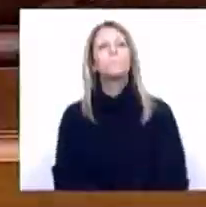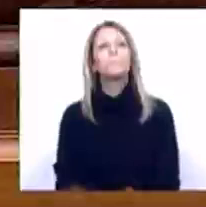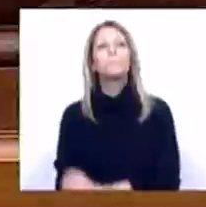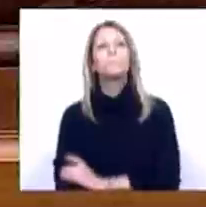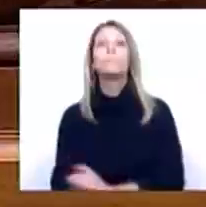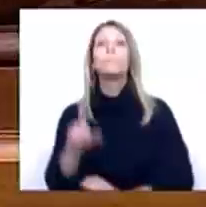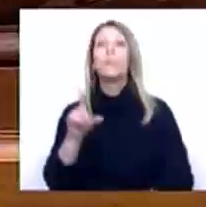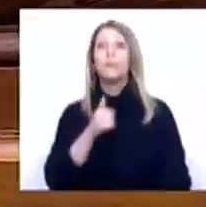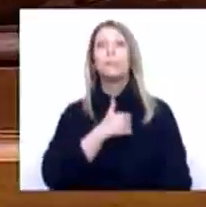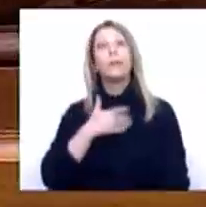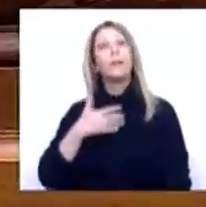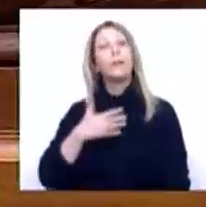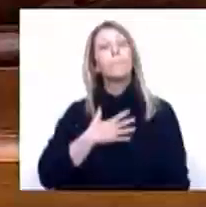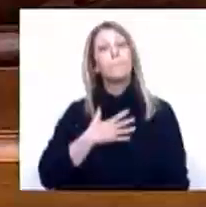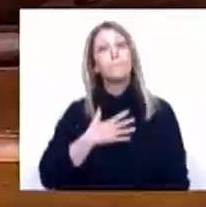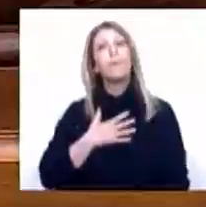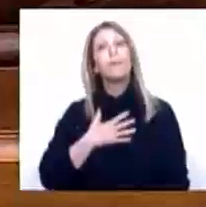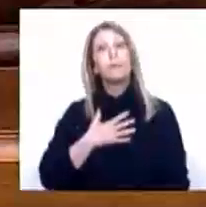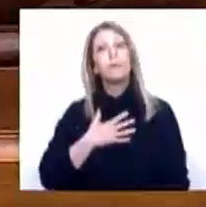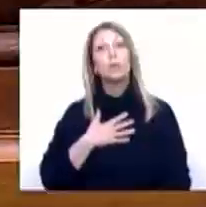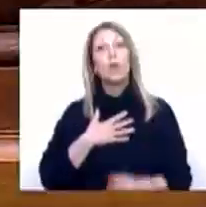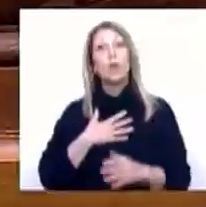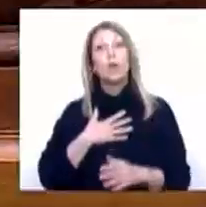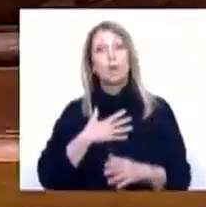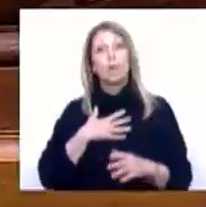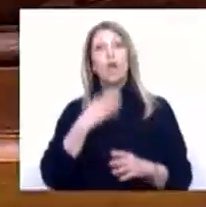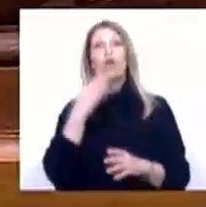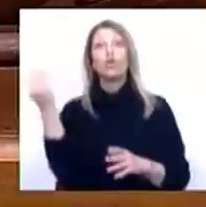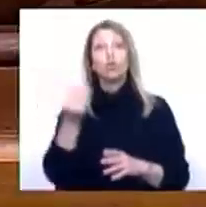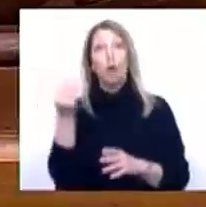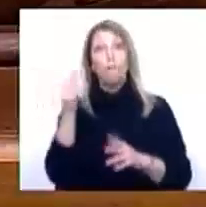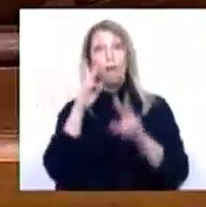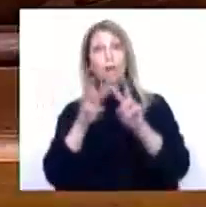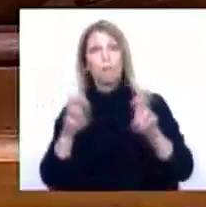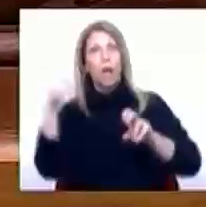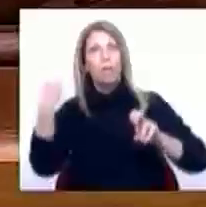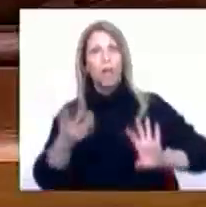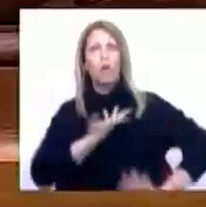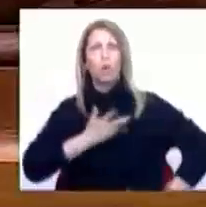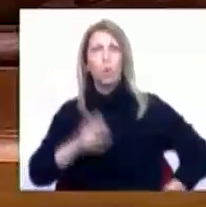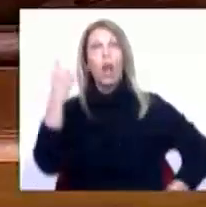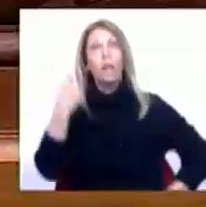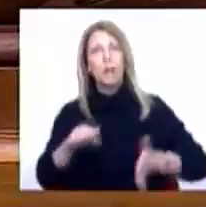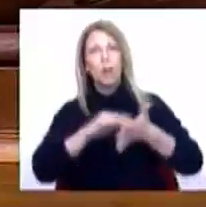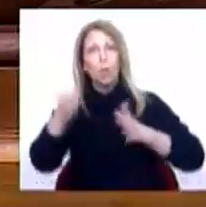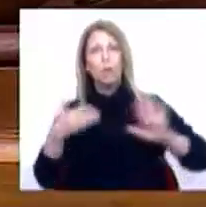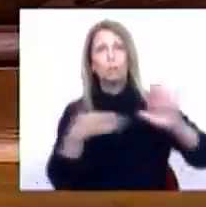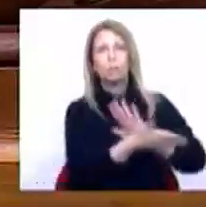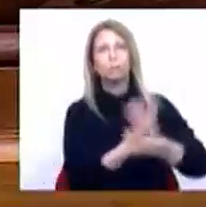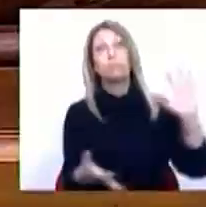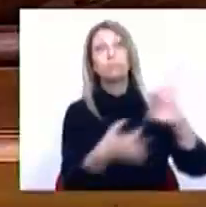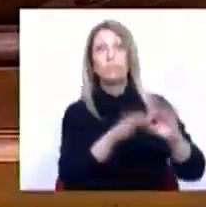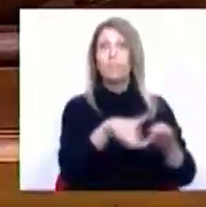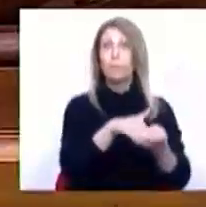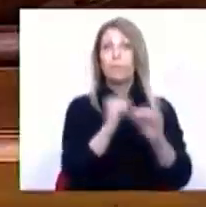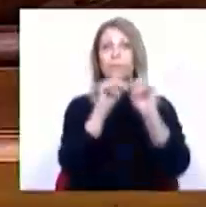E para as empresas que contratem jovens qualificados, sobretudo doutorados, para o seu sistema de inovação. Há